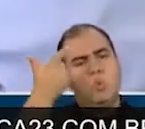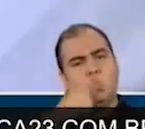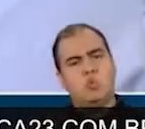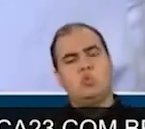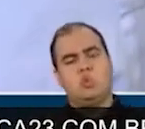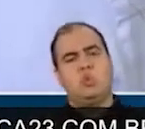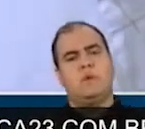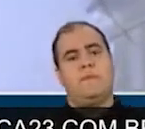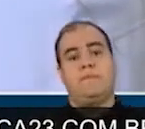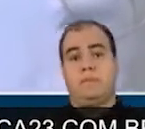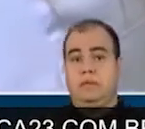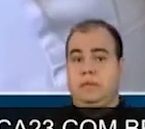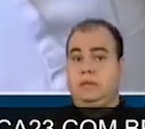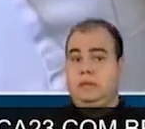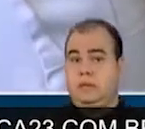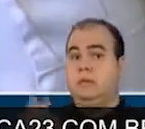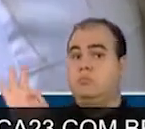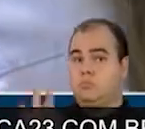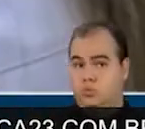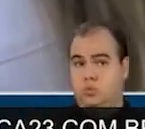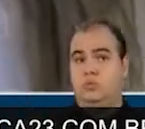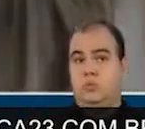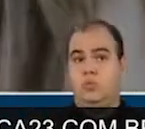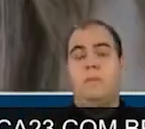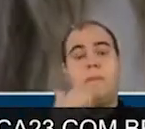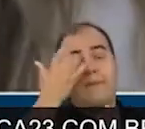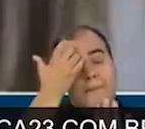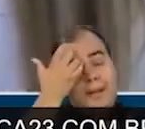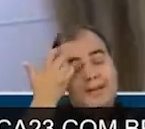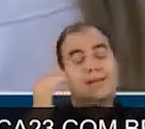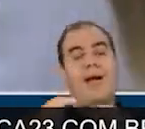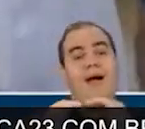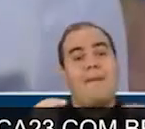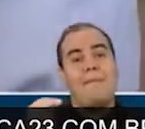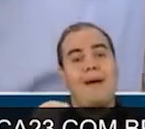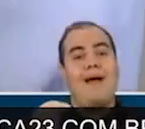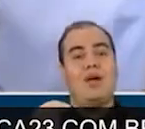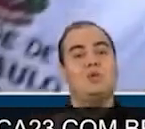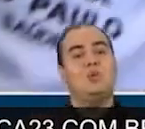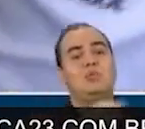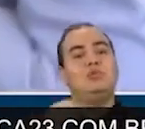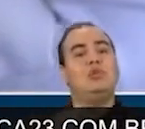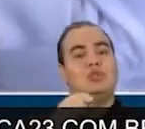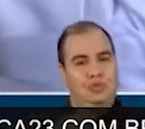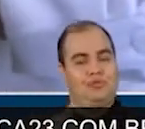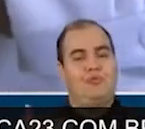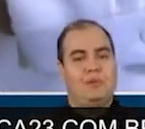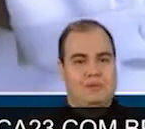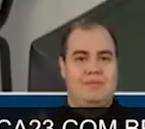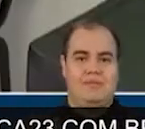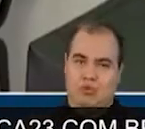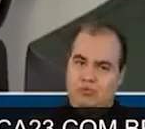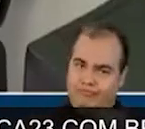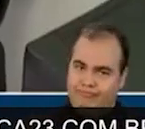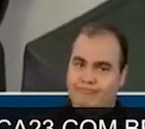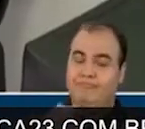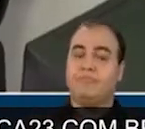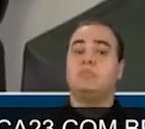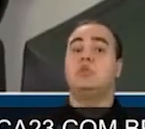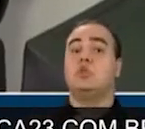nacional, chegou a 76%, mas ainda assim bem abaixo da meta definida pelo Ministério da Saúde, que é de